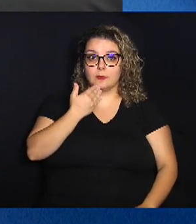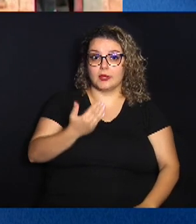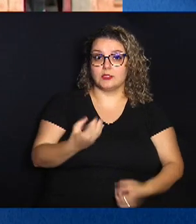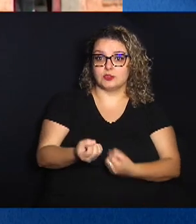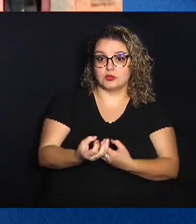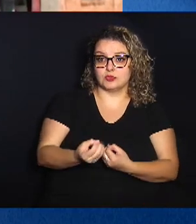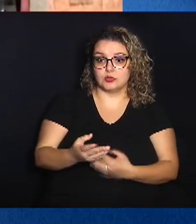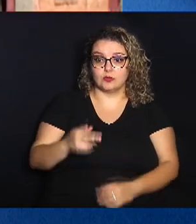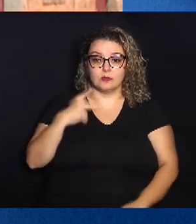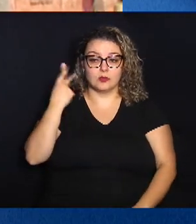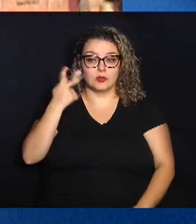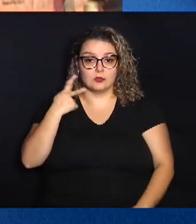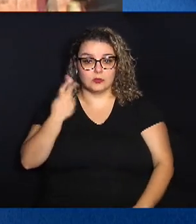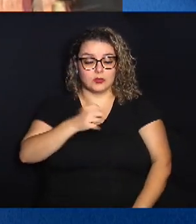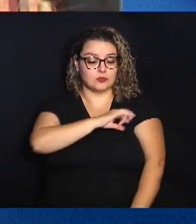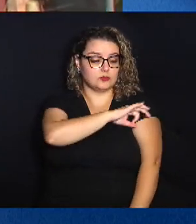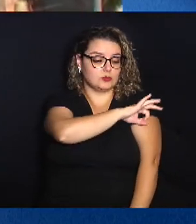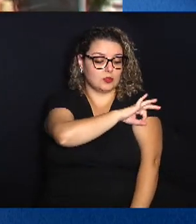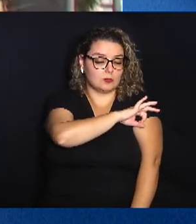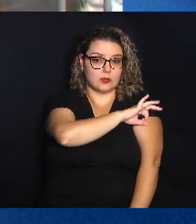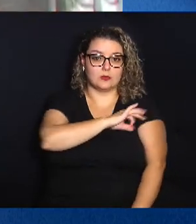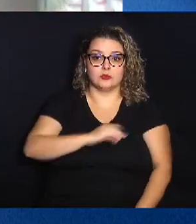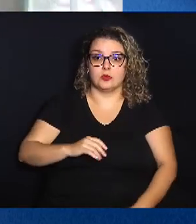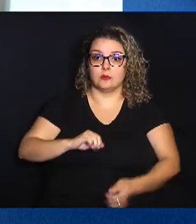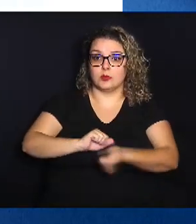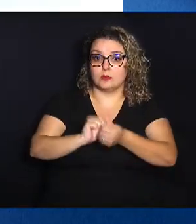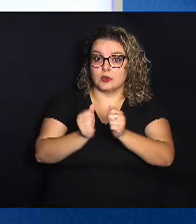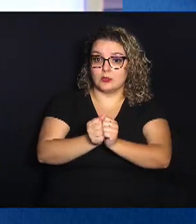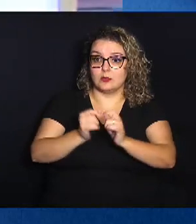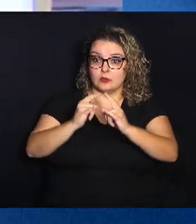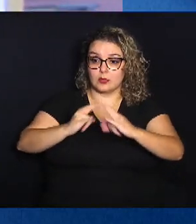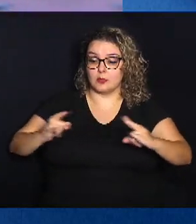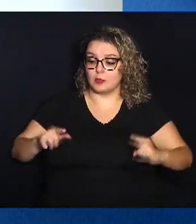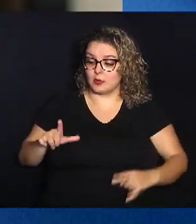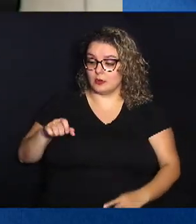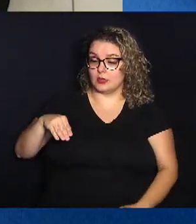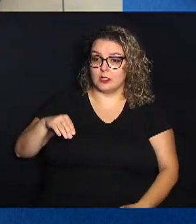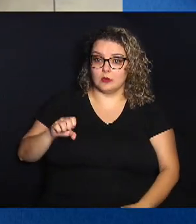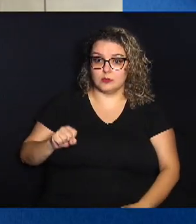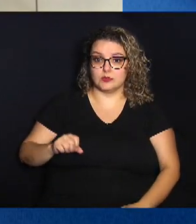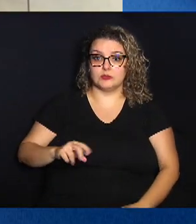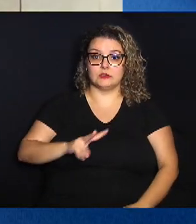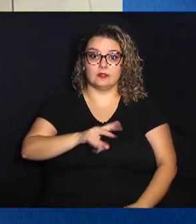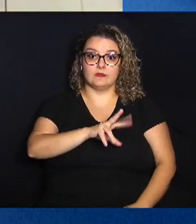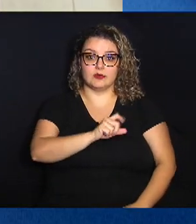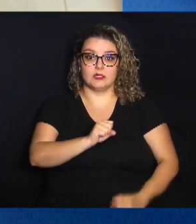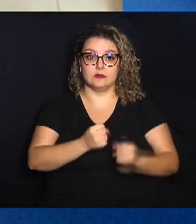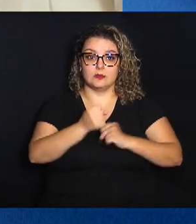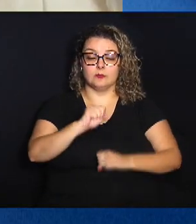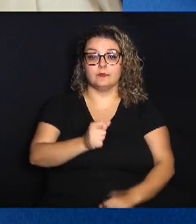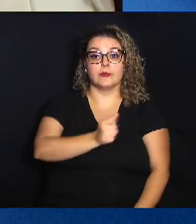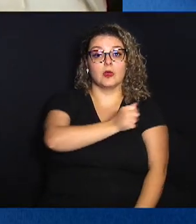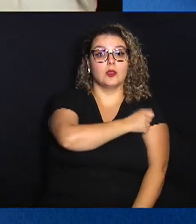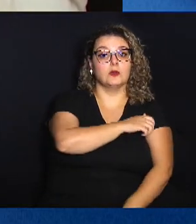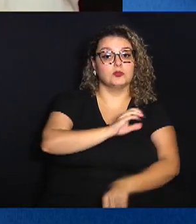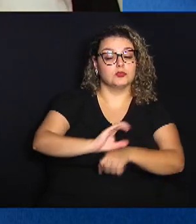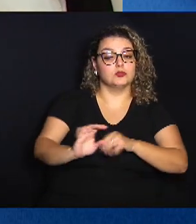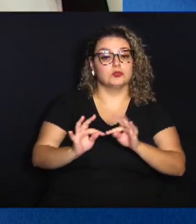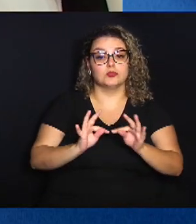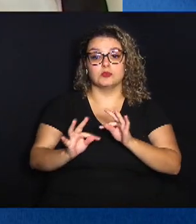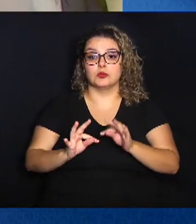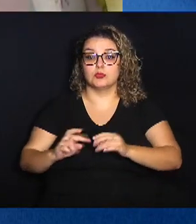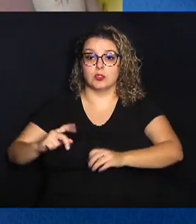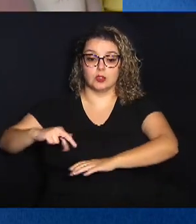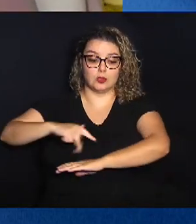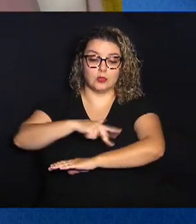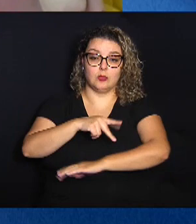à Prefeitura sobre o restauro do Galpão dos Lemos na Vila Industrial. Alunos do curso técnico em